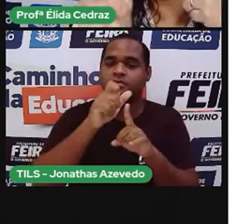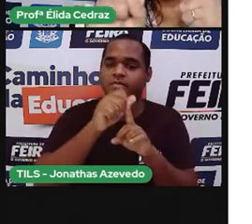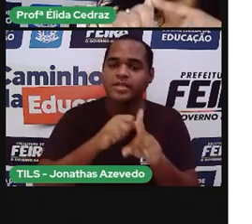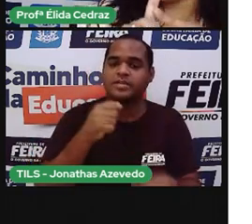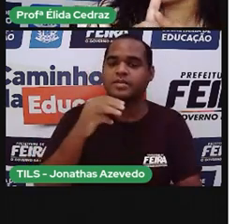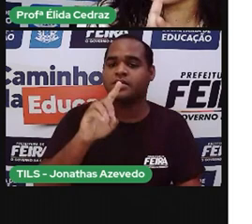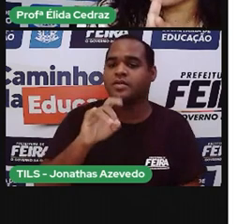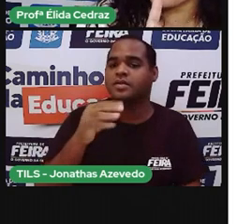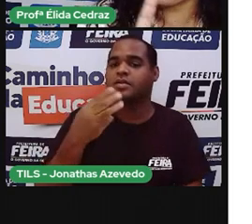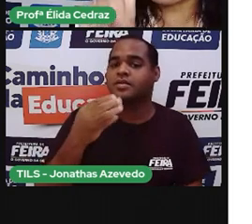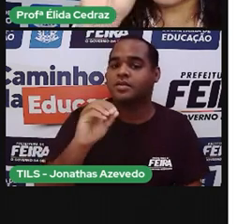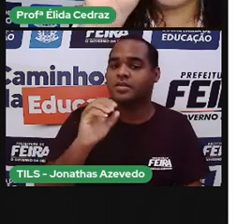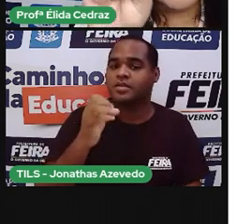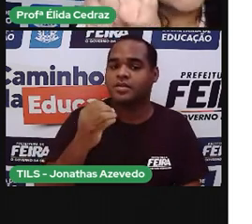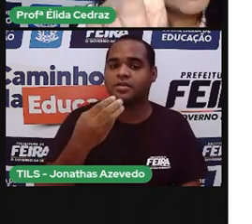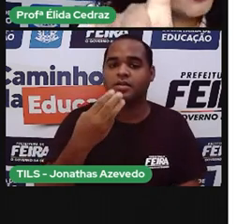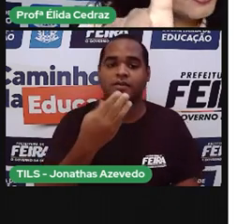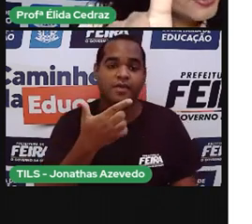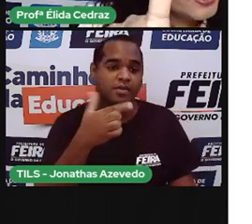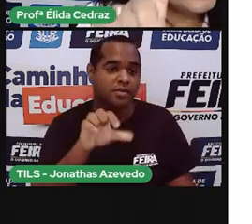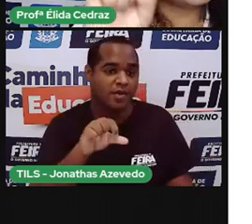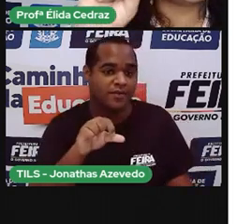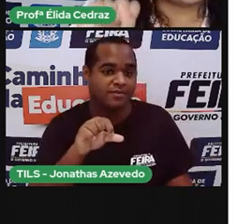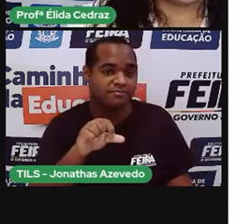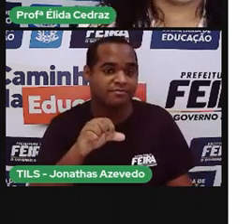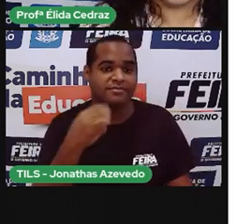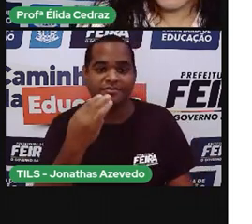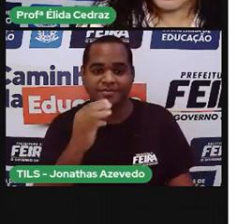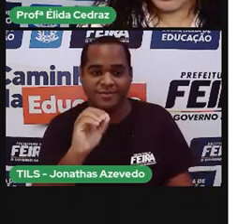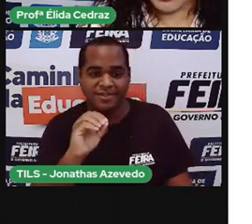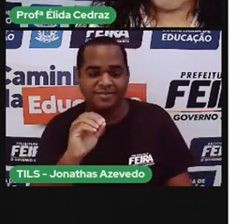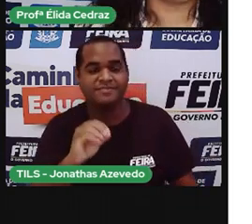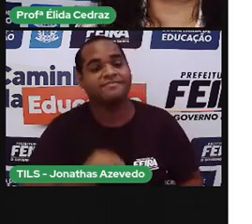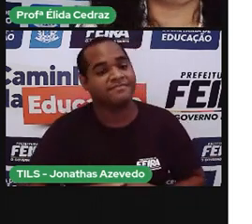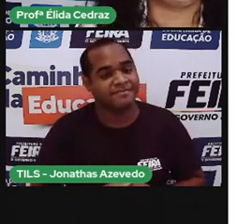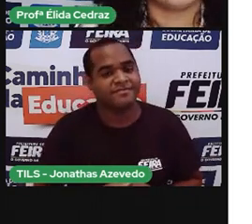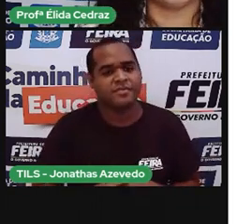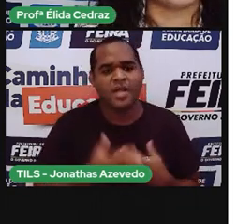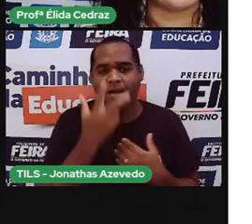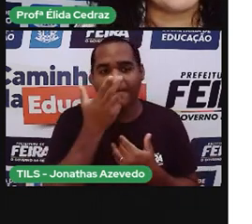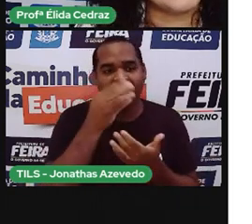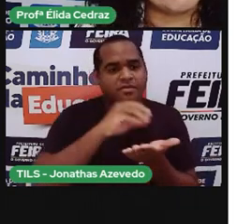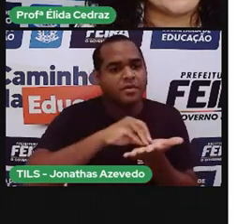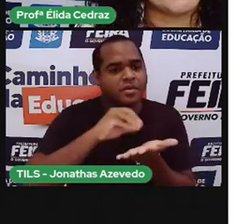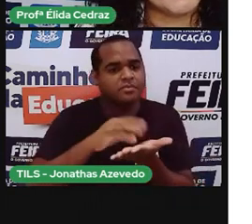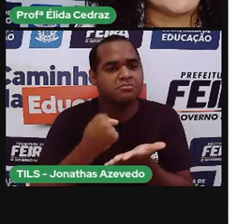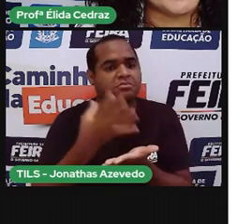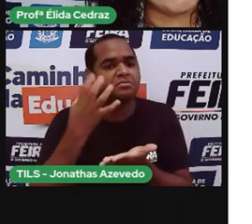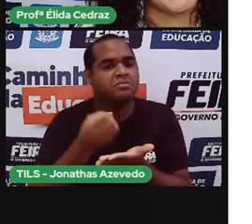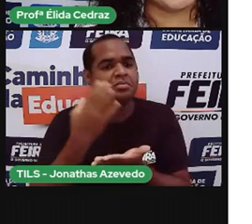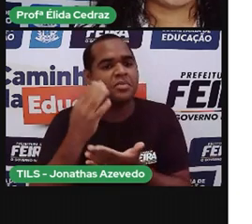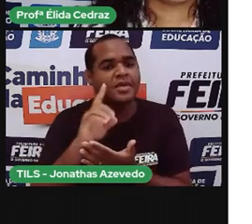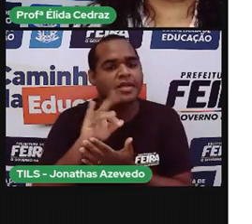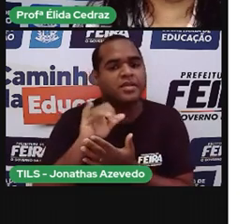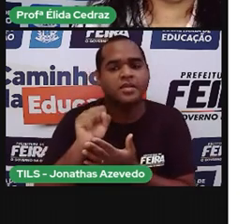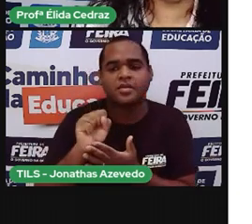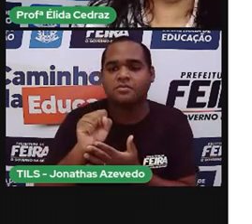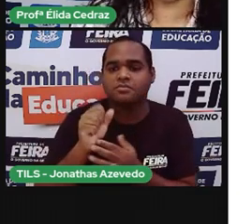30. 29 e 30. Então, tá faltando quantos dias para esse mês